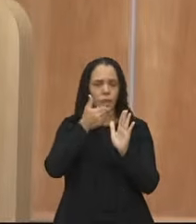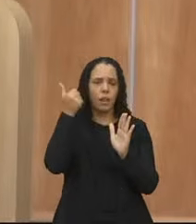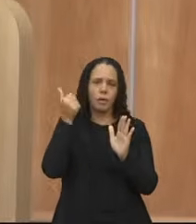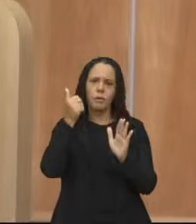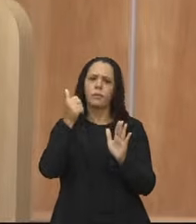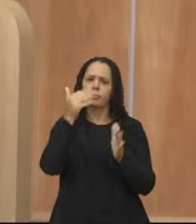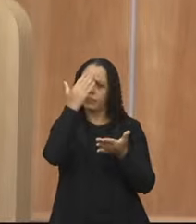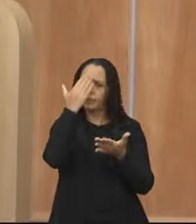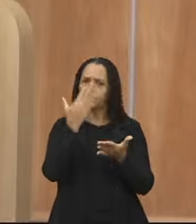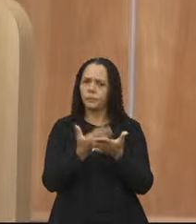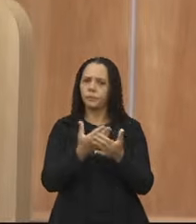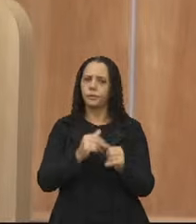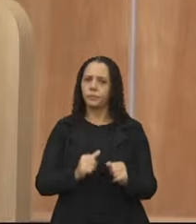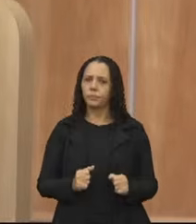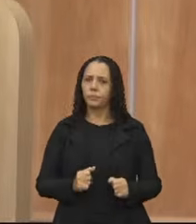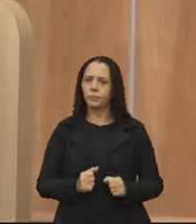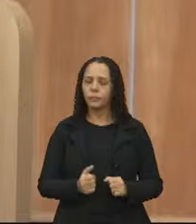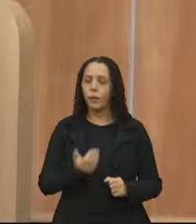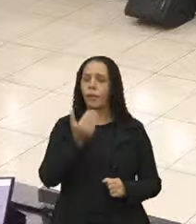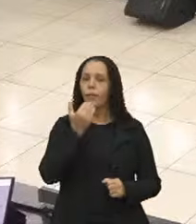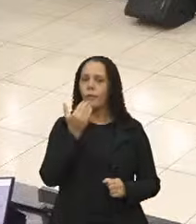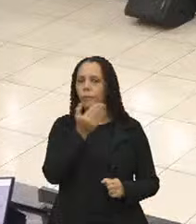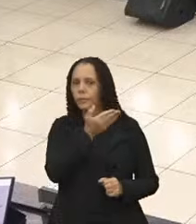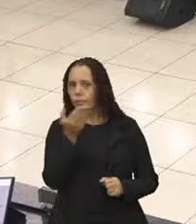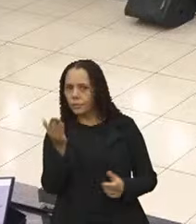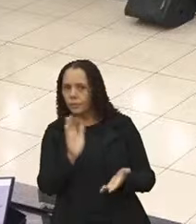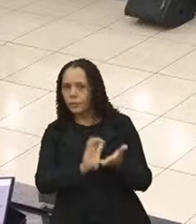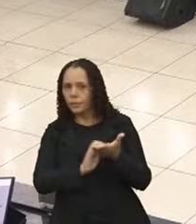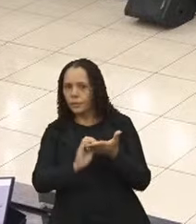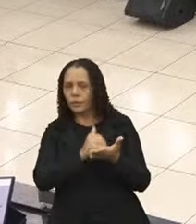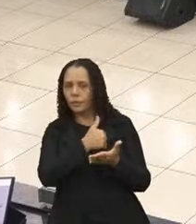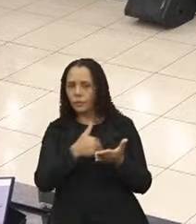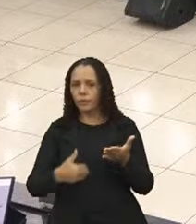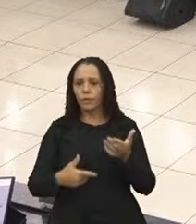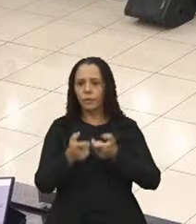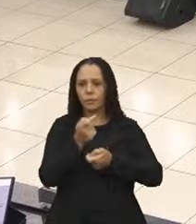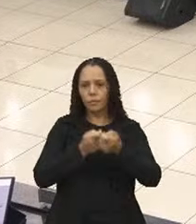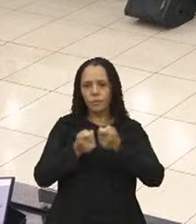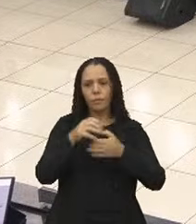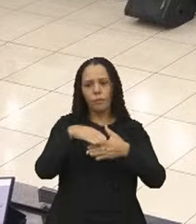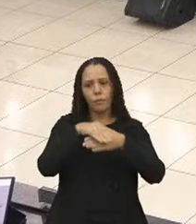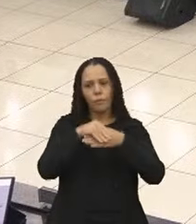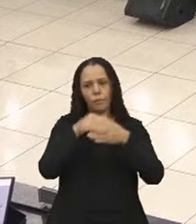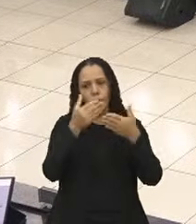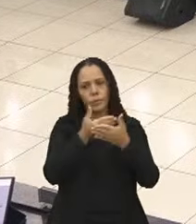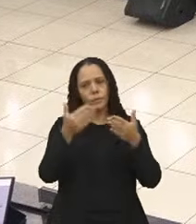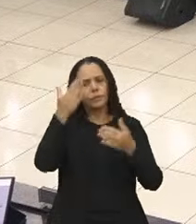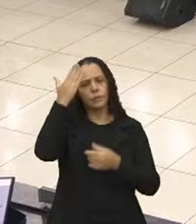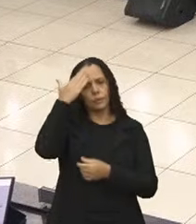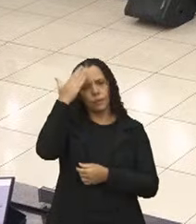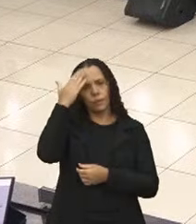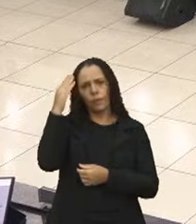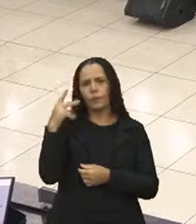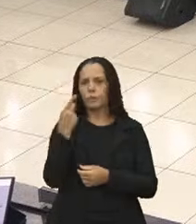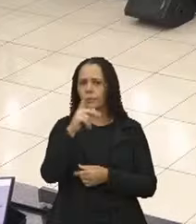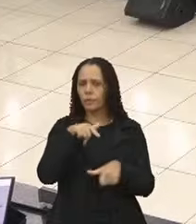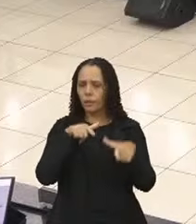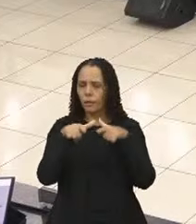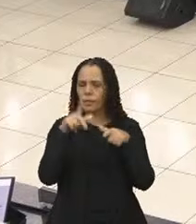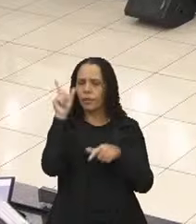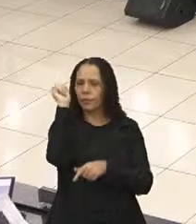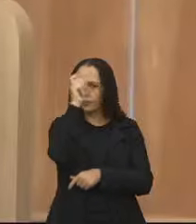presença aqui do secretário de Governo, do secretário de Finanças, cumprimentar vocês, sei que é muito difícil o trabalho que vocês